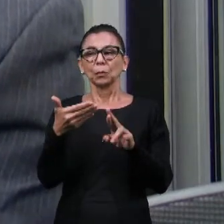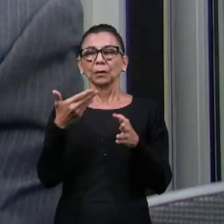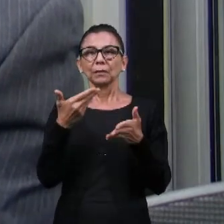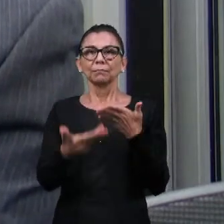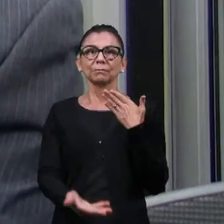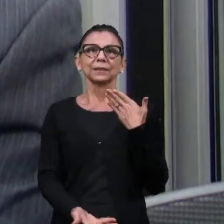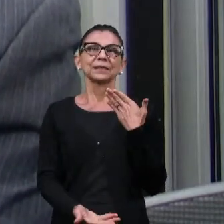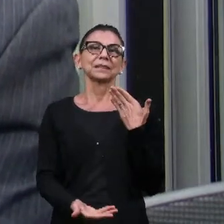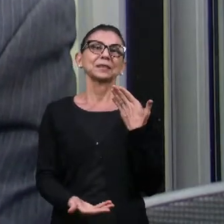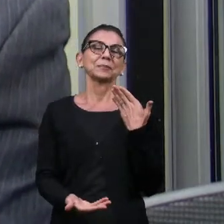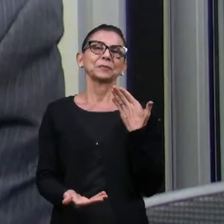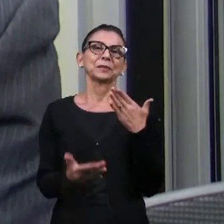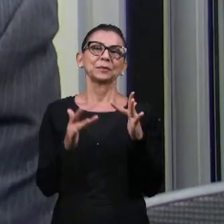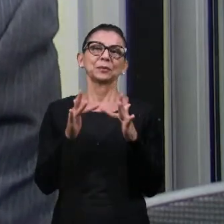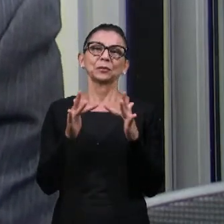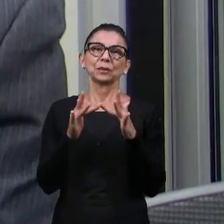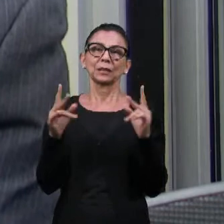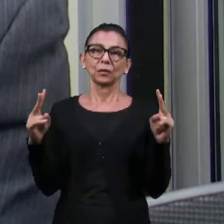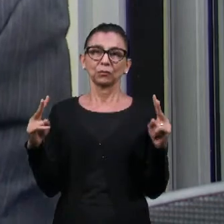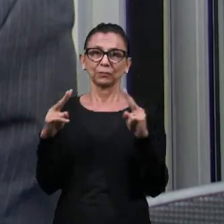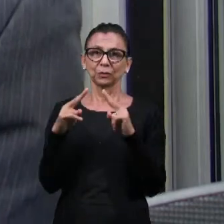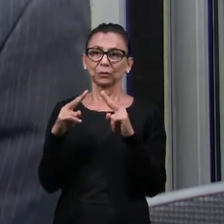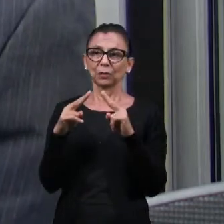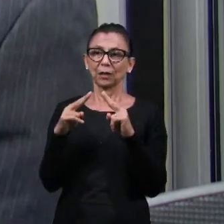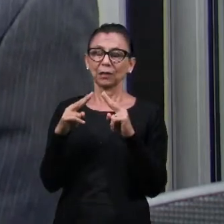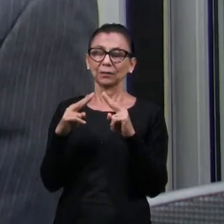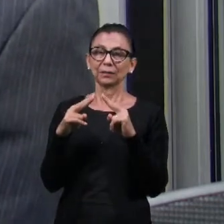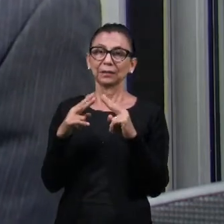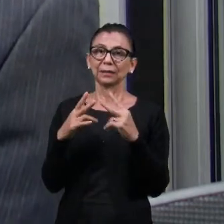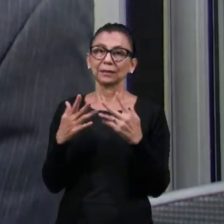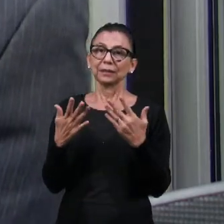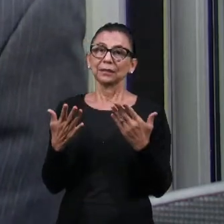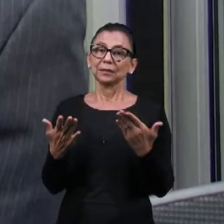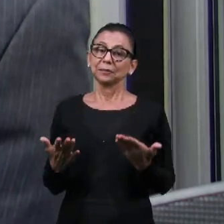Aí que vem a necessidade da assistência. Então, para o pastor